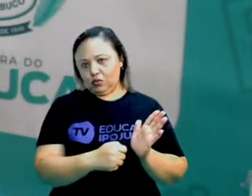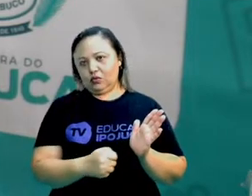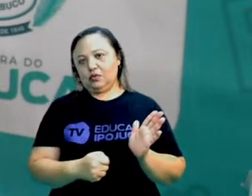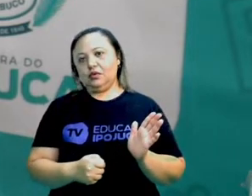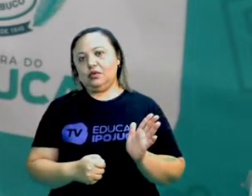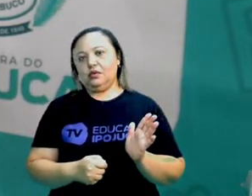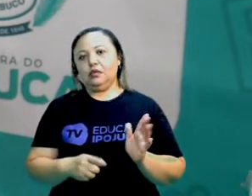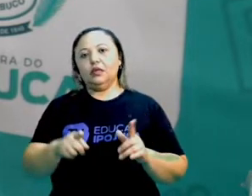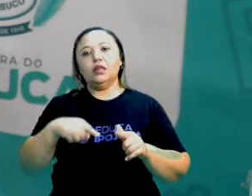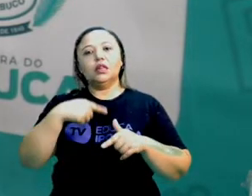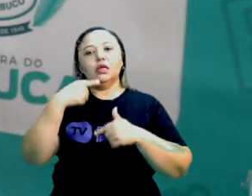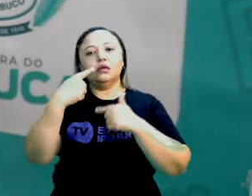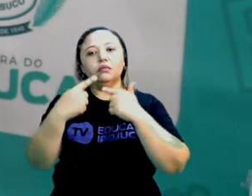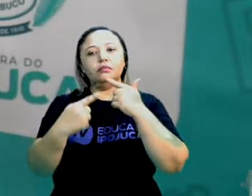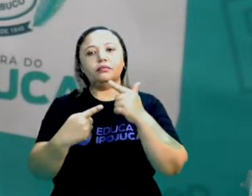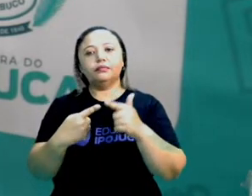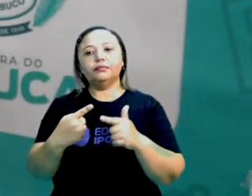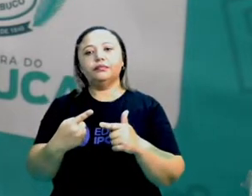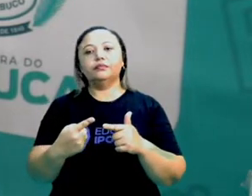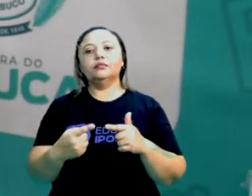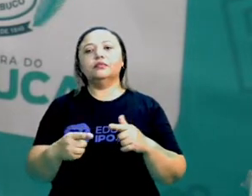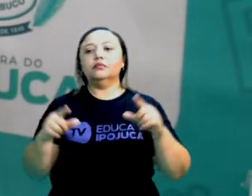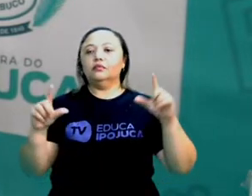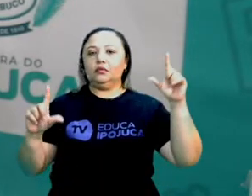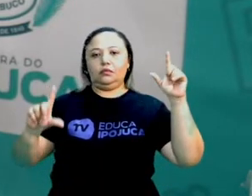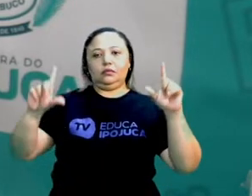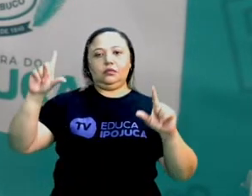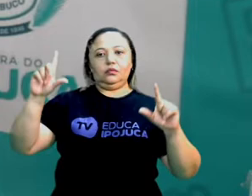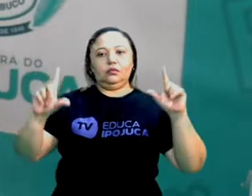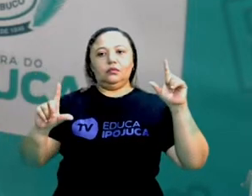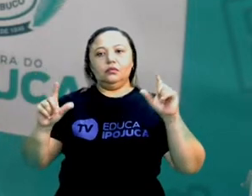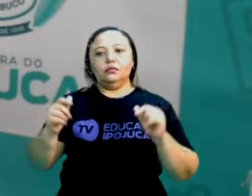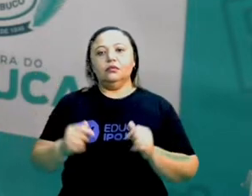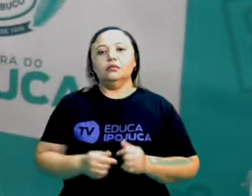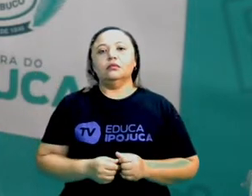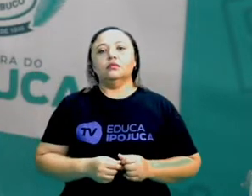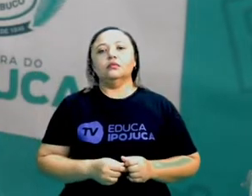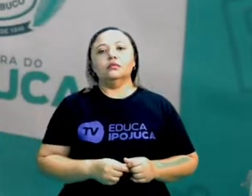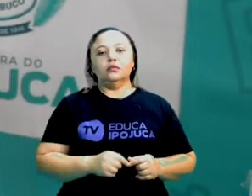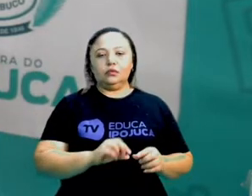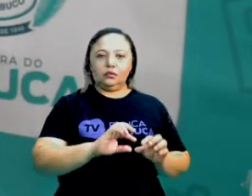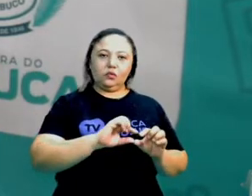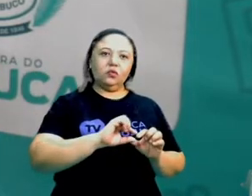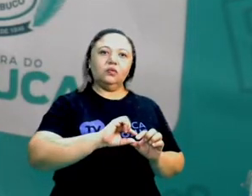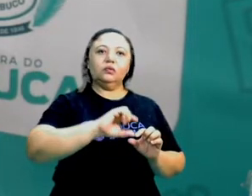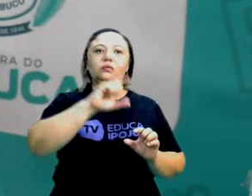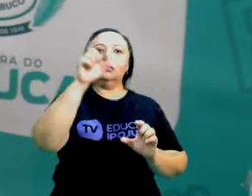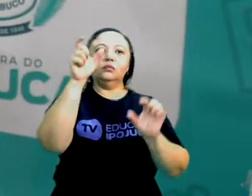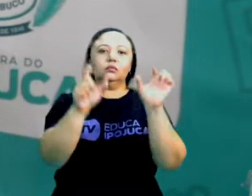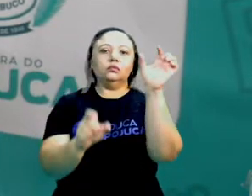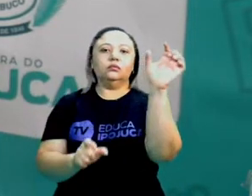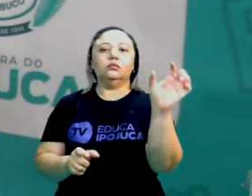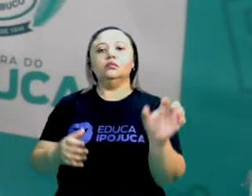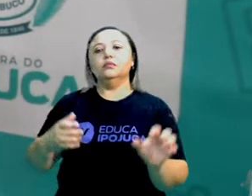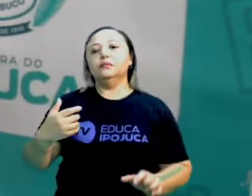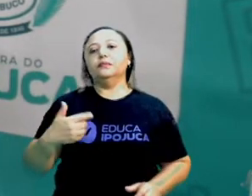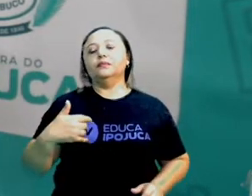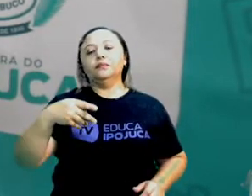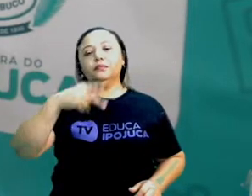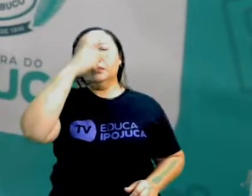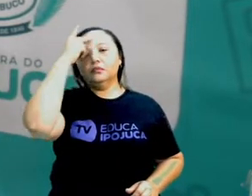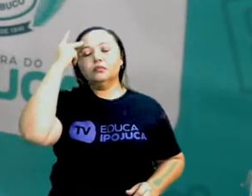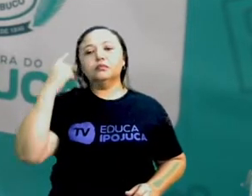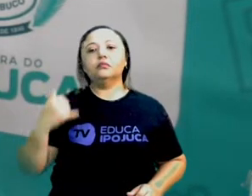ali. Depois imagine quando você vê a notícia na TV. Ó, o gráfico. Pessoas de 60 anos